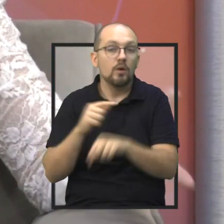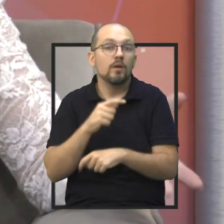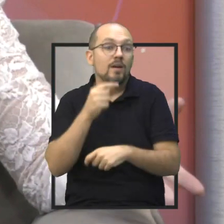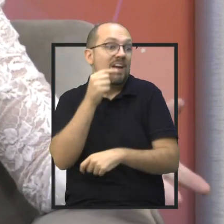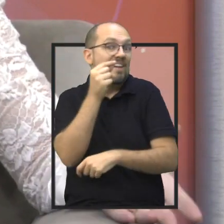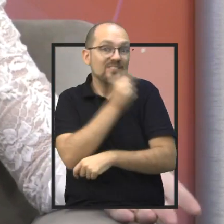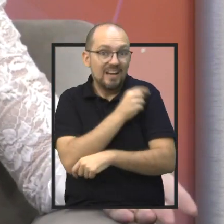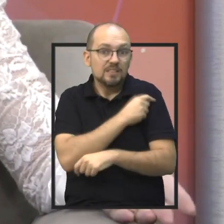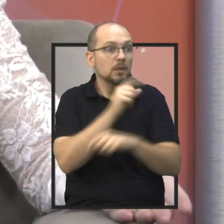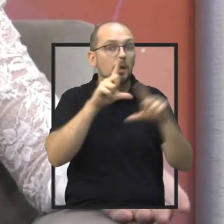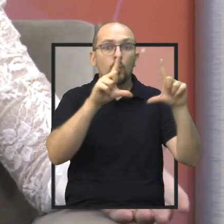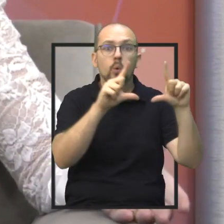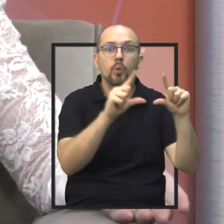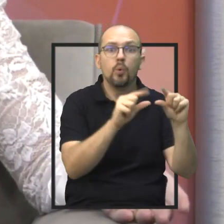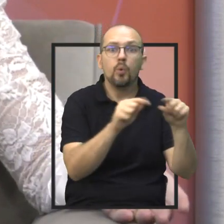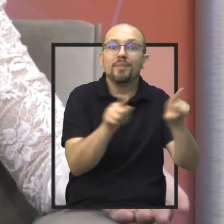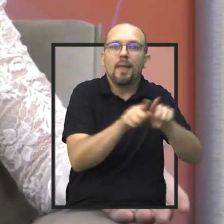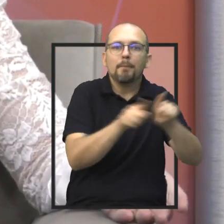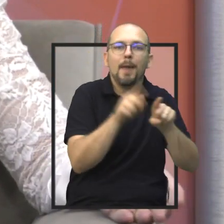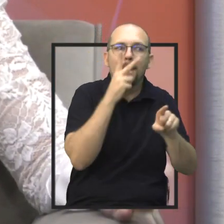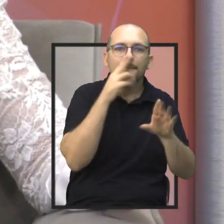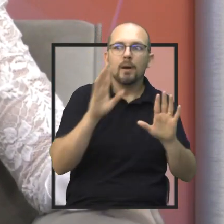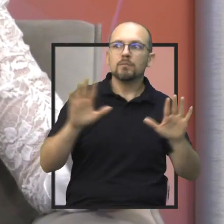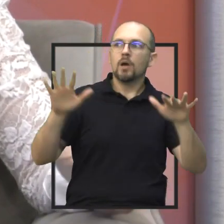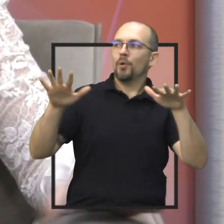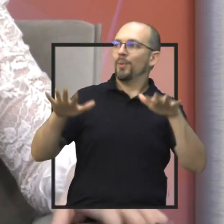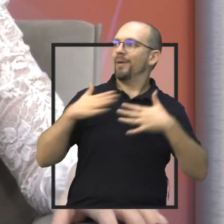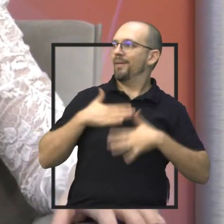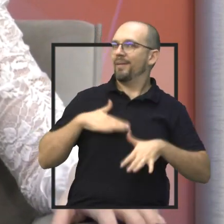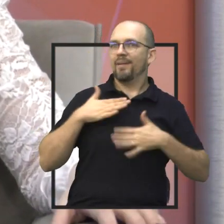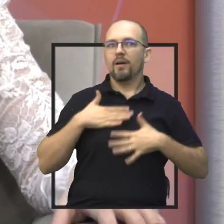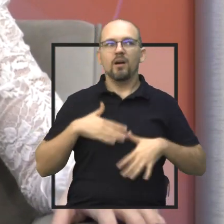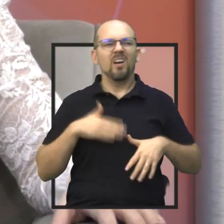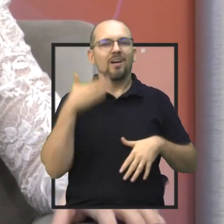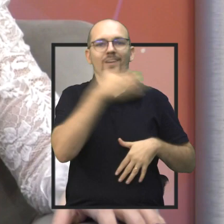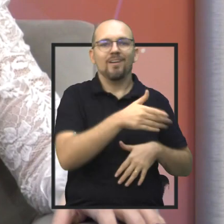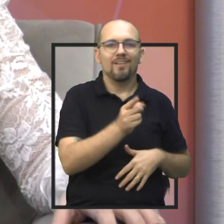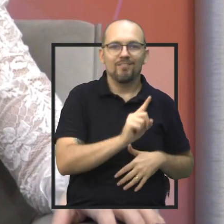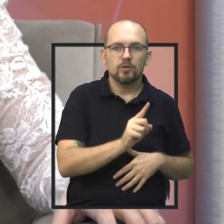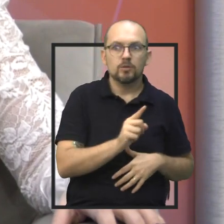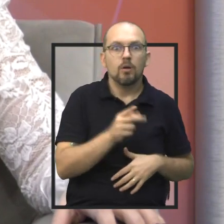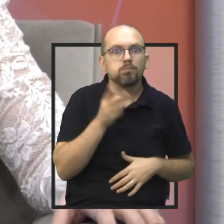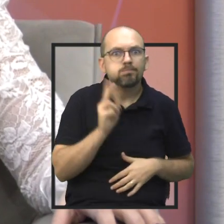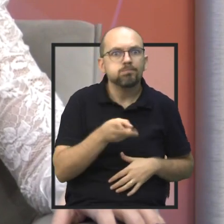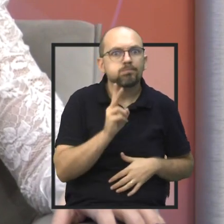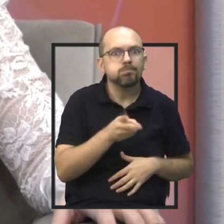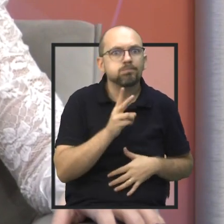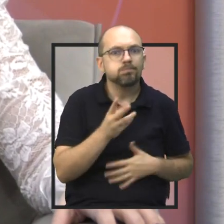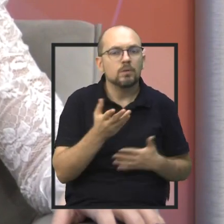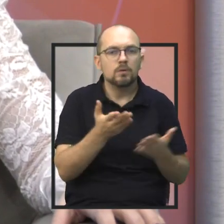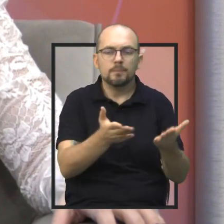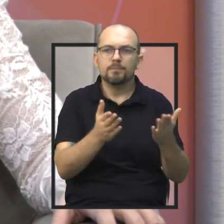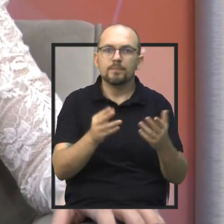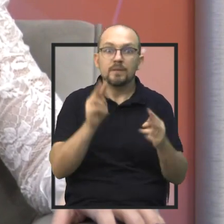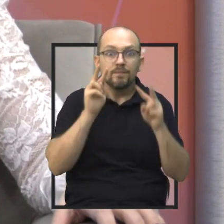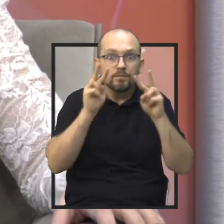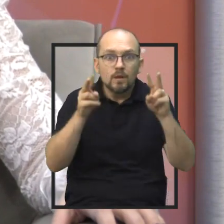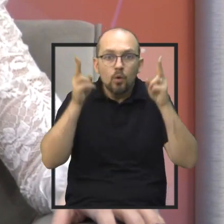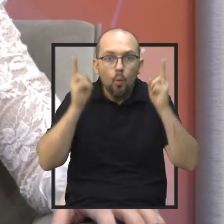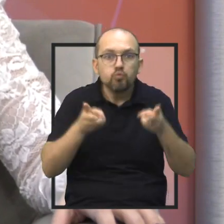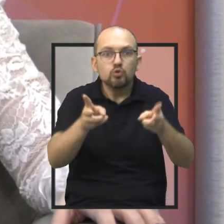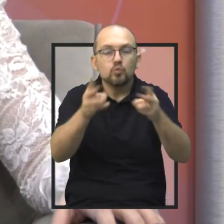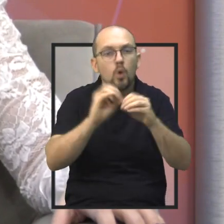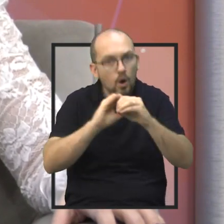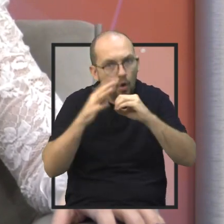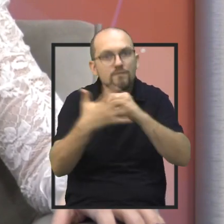Caiu a preocupação também com a vacinação, né? Pela Covid. E a gente continua tendo esse ano, a gente continua vendo infecção